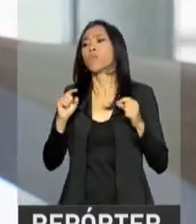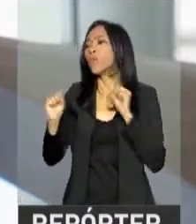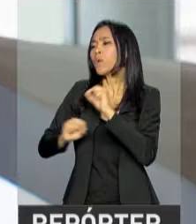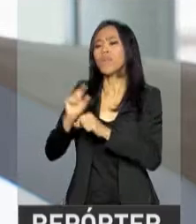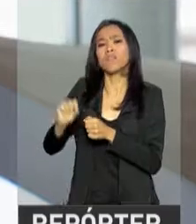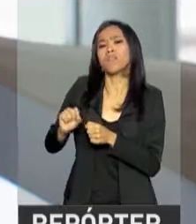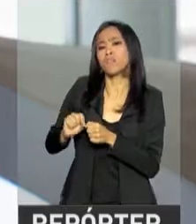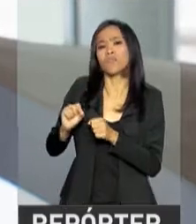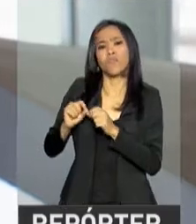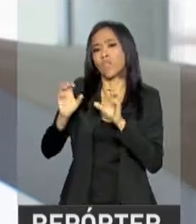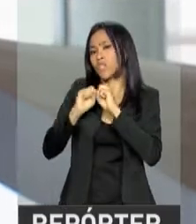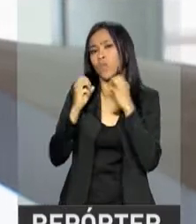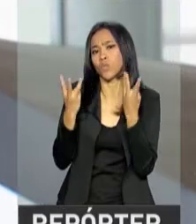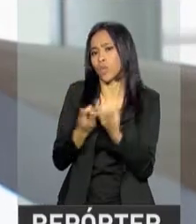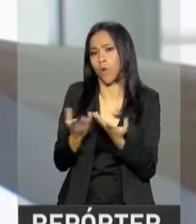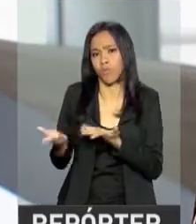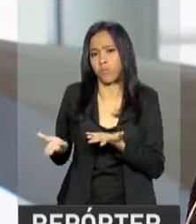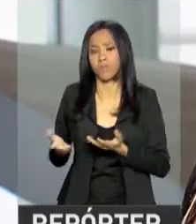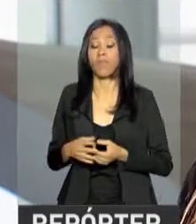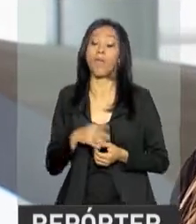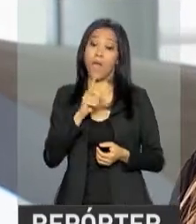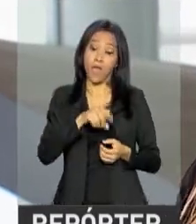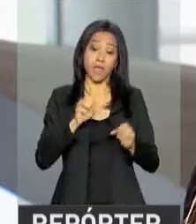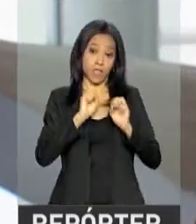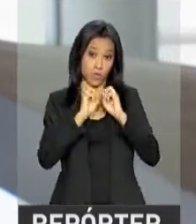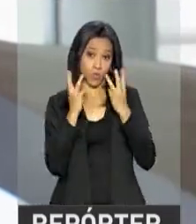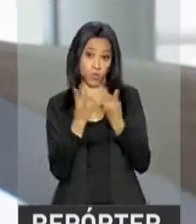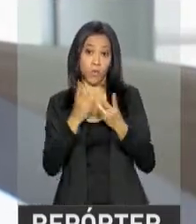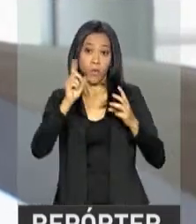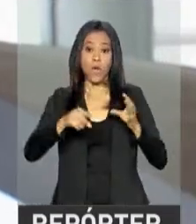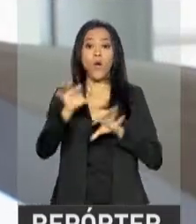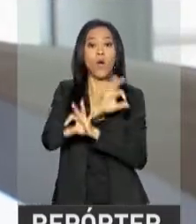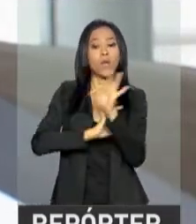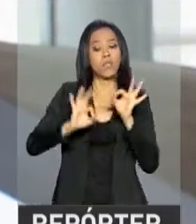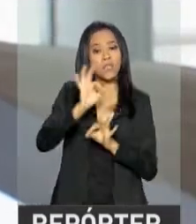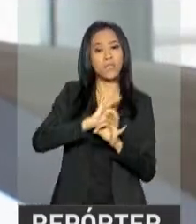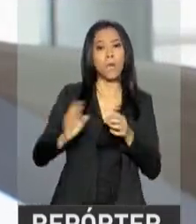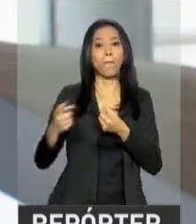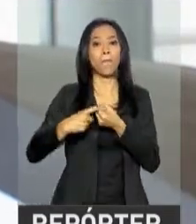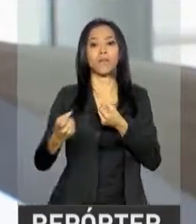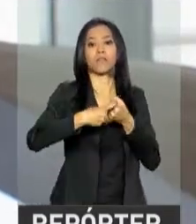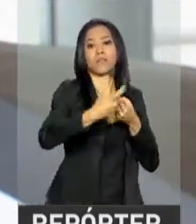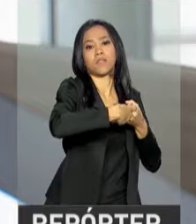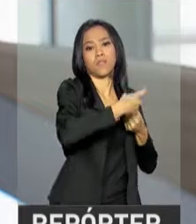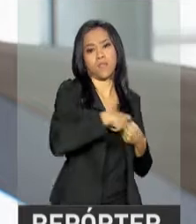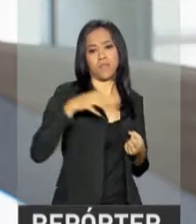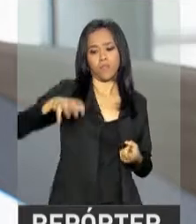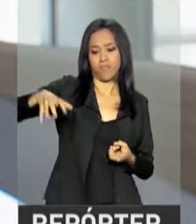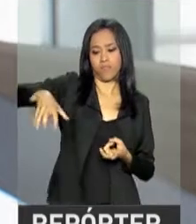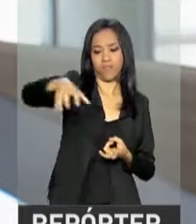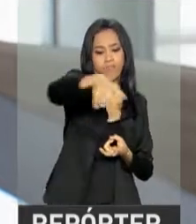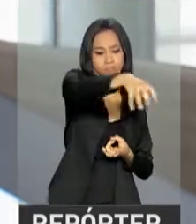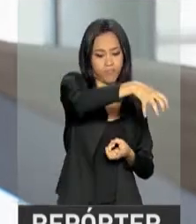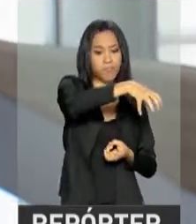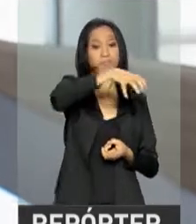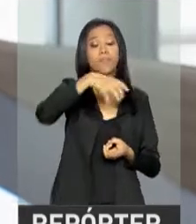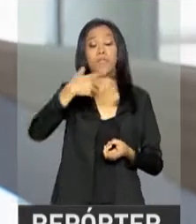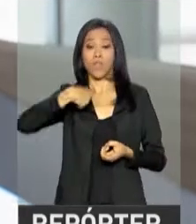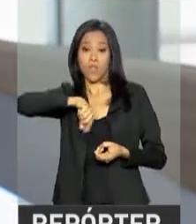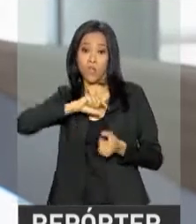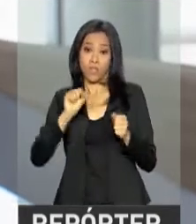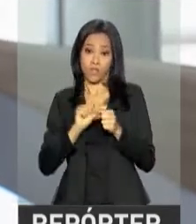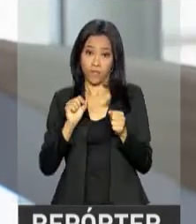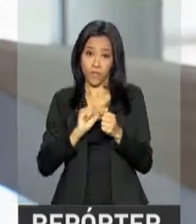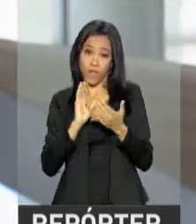então no workshop então esse workshop é uma parceria né de algumas instituições ea gente tem feito assim alguns